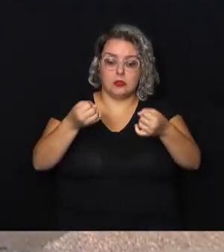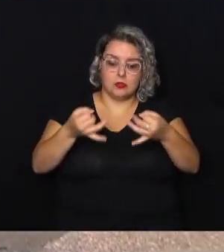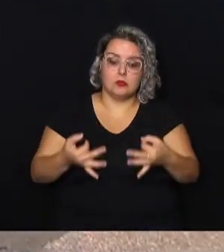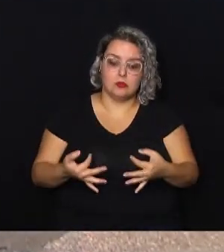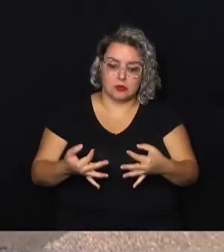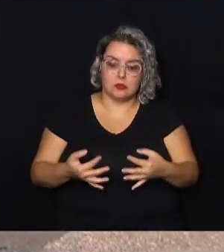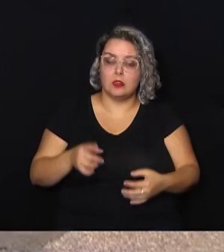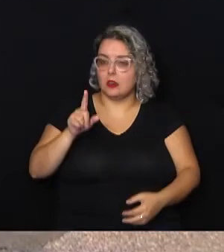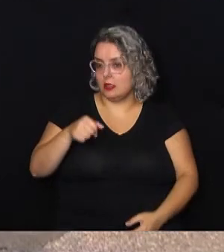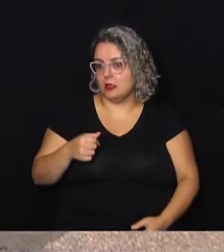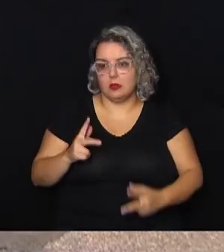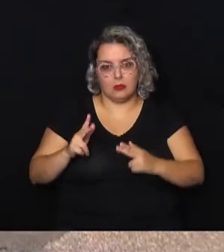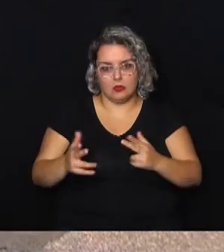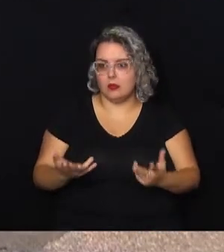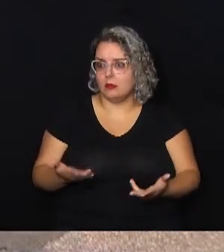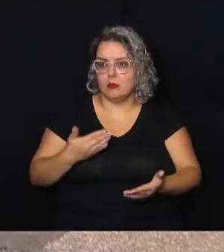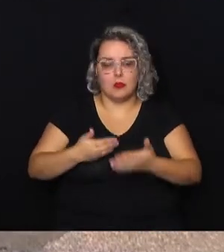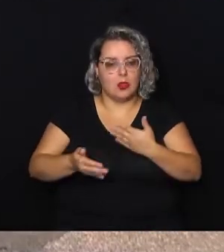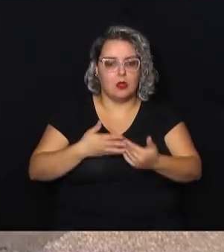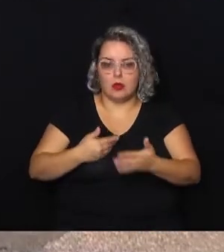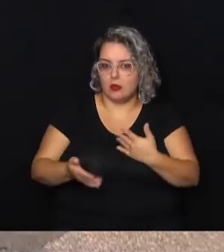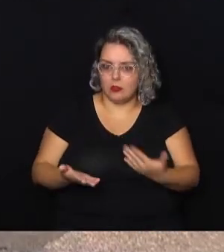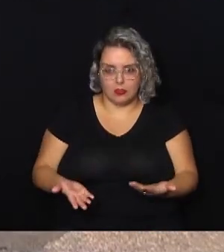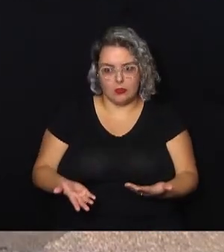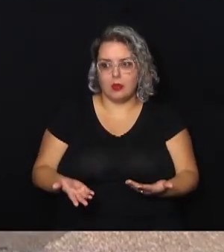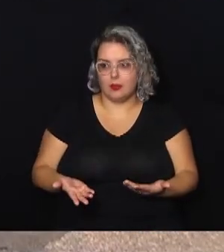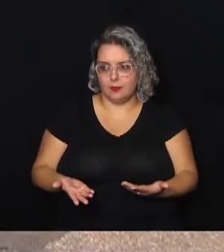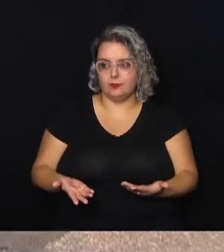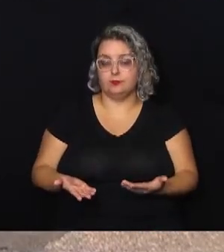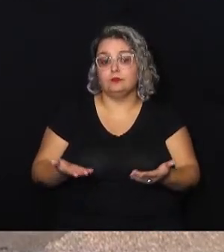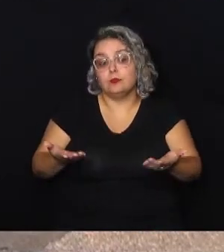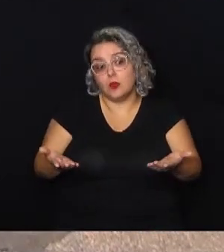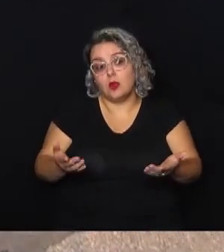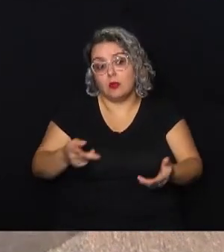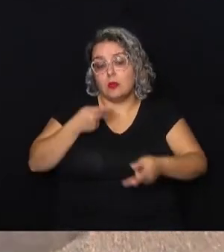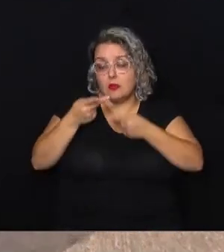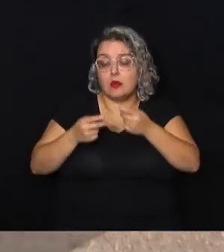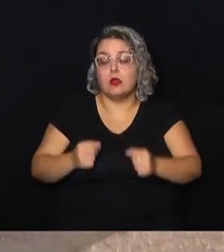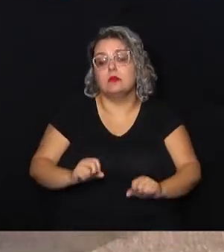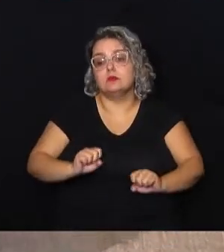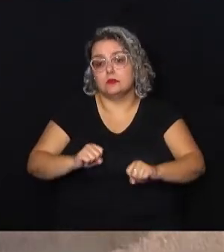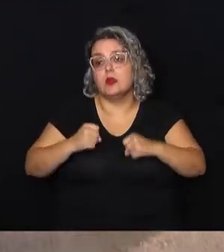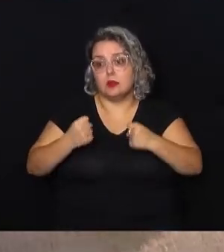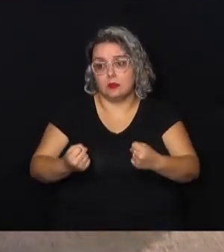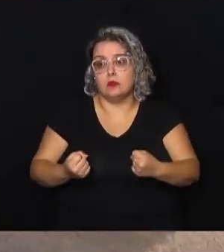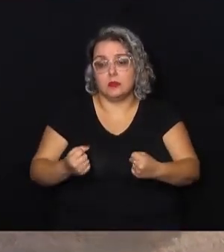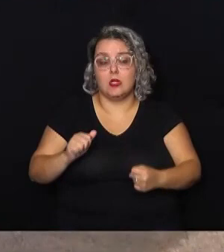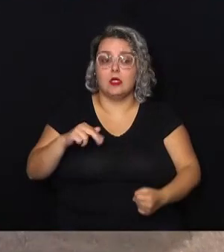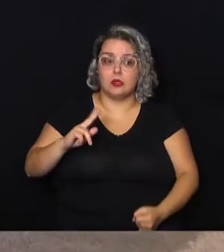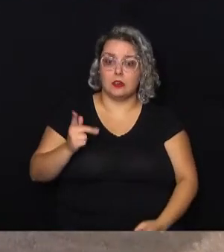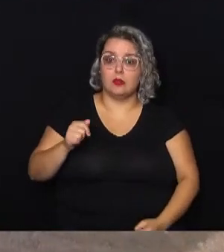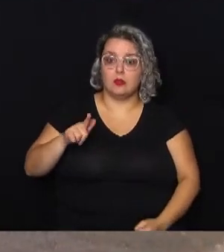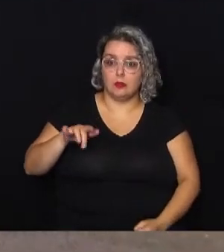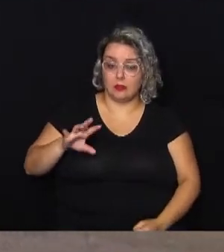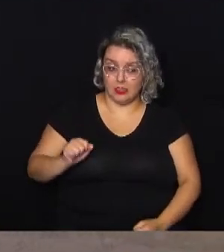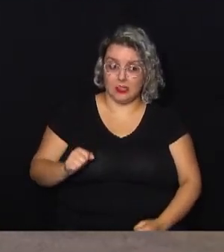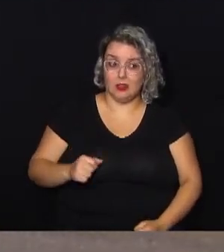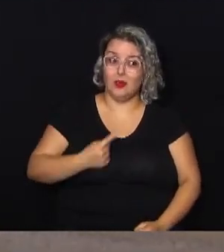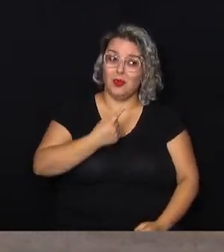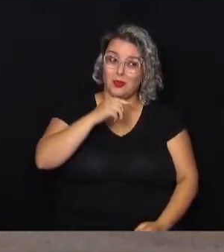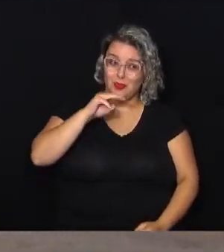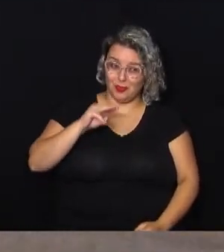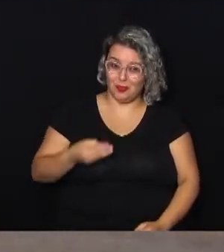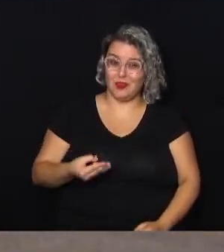as mesmas para qualquer condutor. Bom, para reforçar a informação, na Anhanguera estão sendo esperados 1 milhão